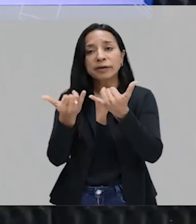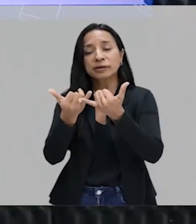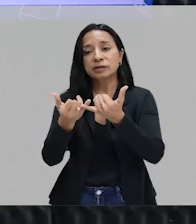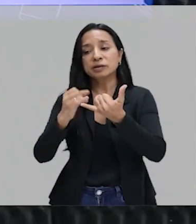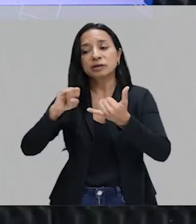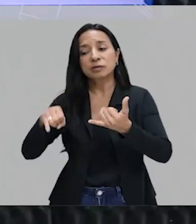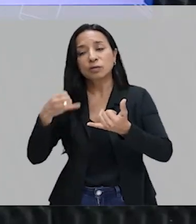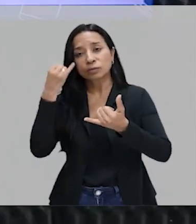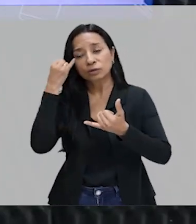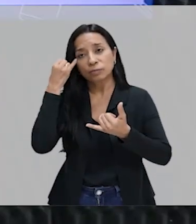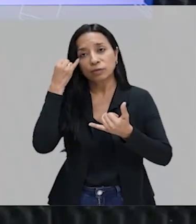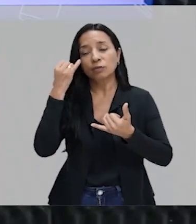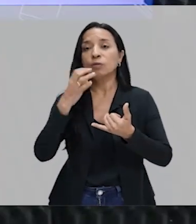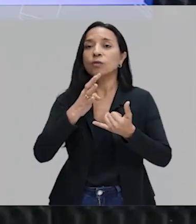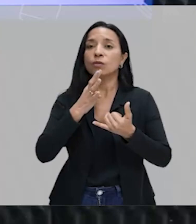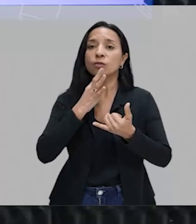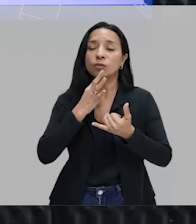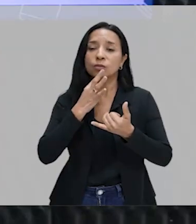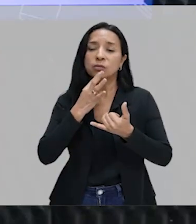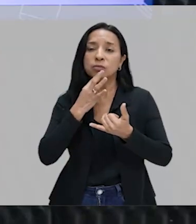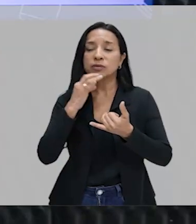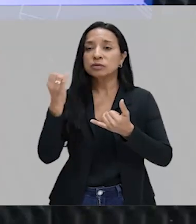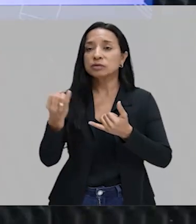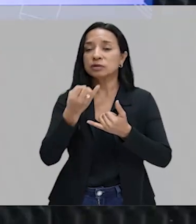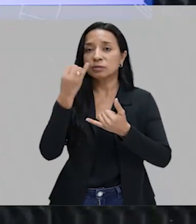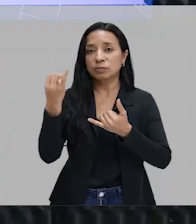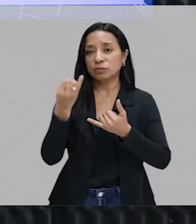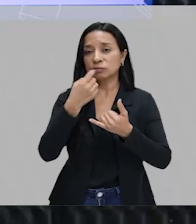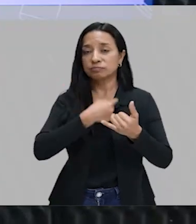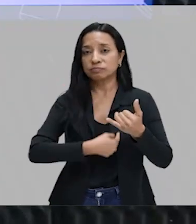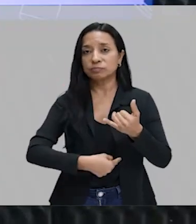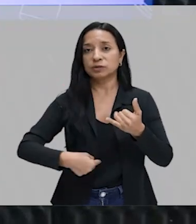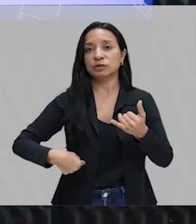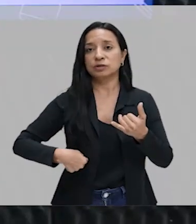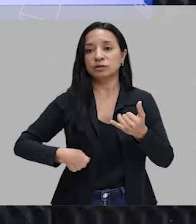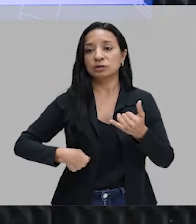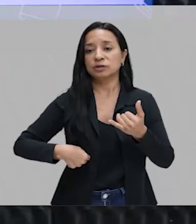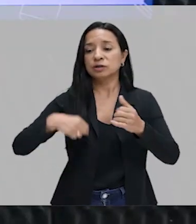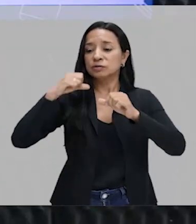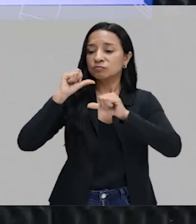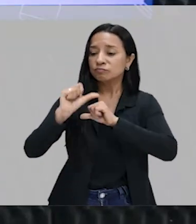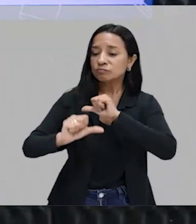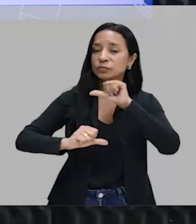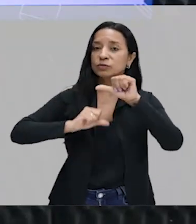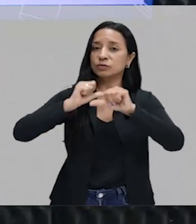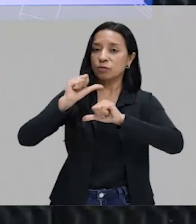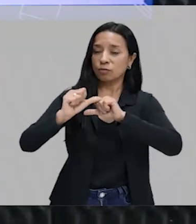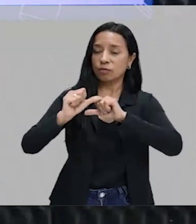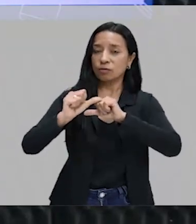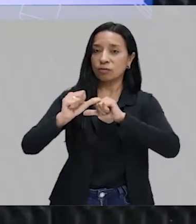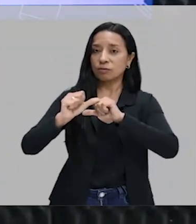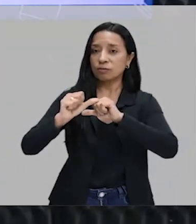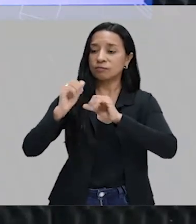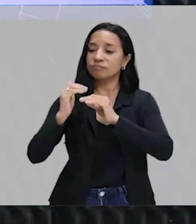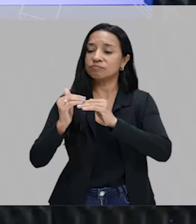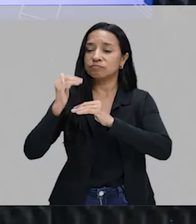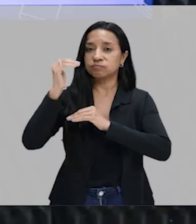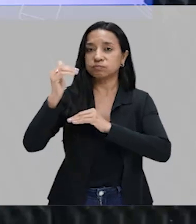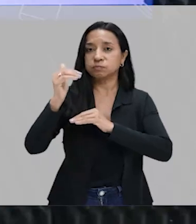Então ele reconhece a importância da China se modernizar, da China